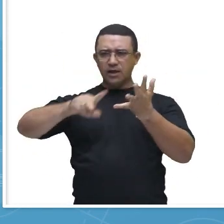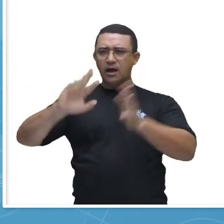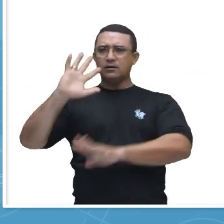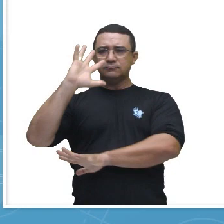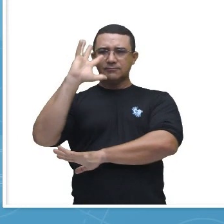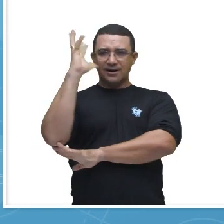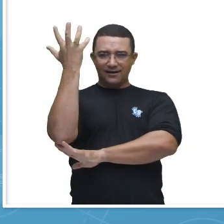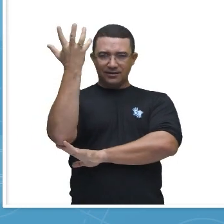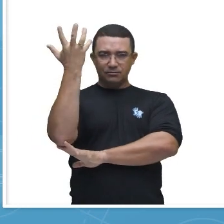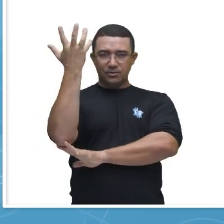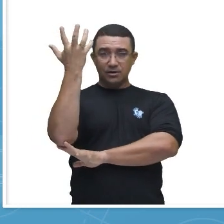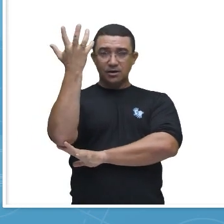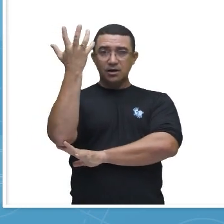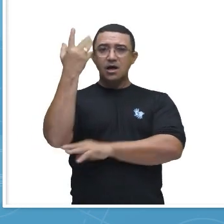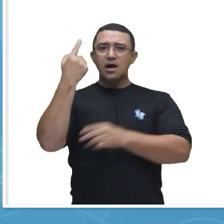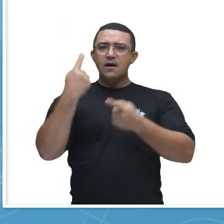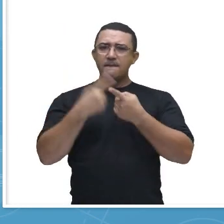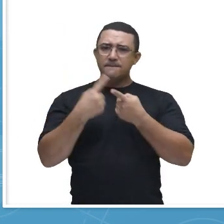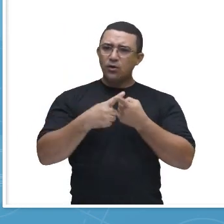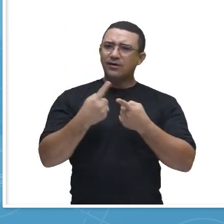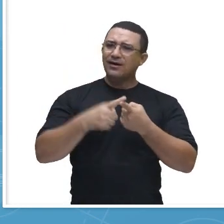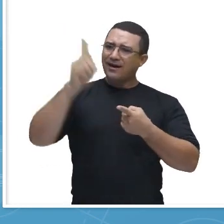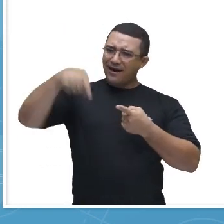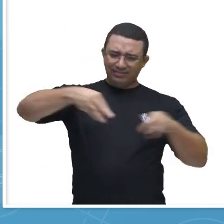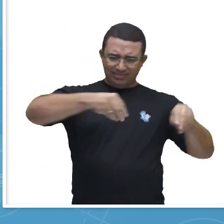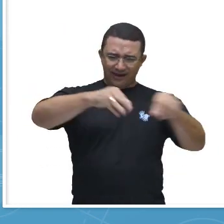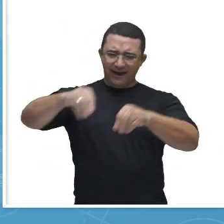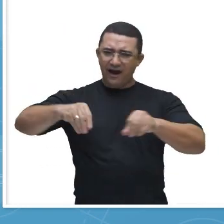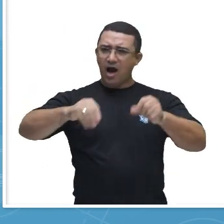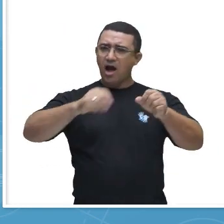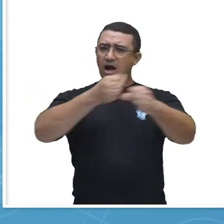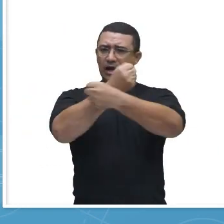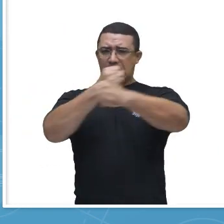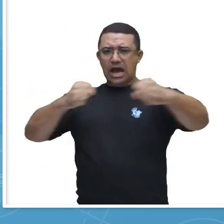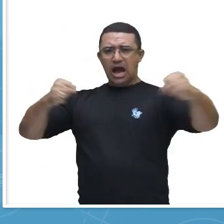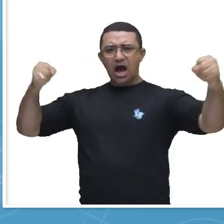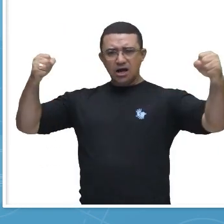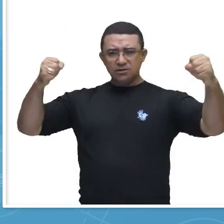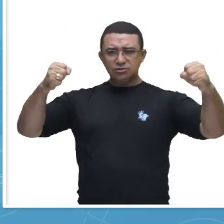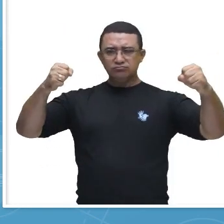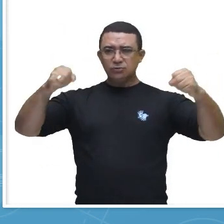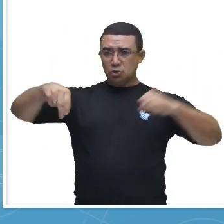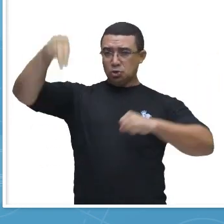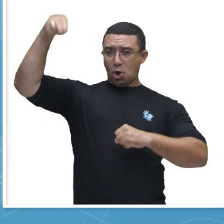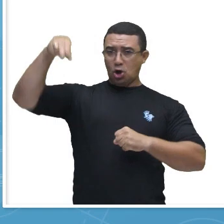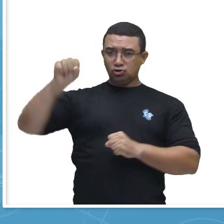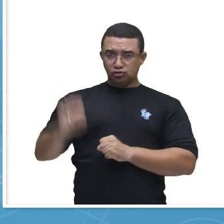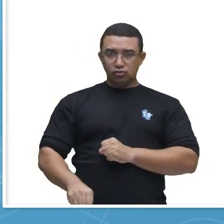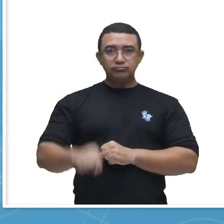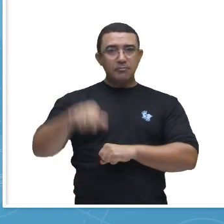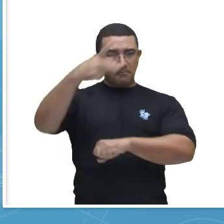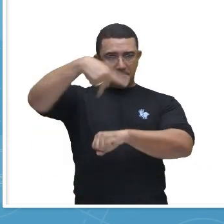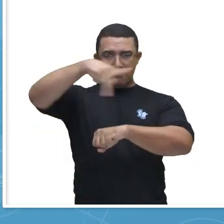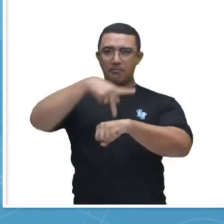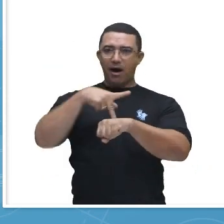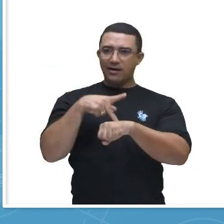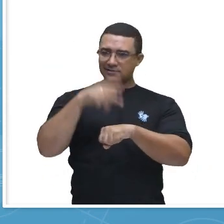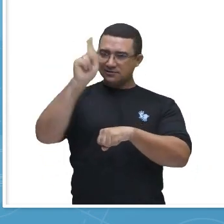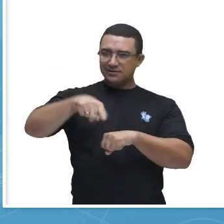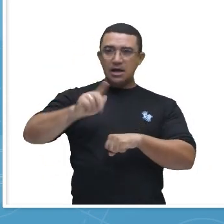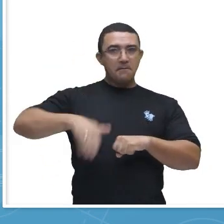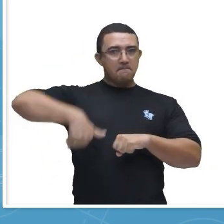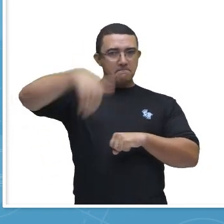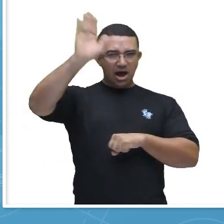pois em virtude da sua grande extensão, no sentido de norte a sul, né, o país ocupa mais de uma